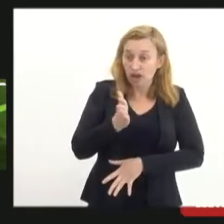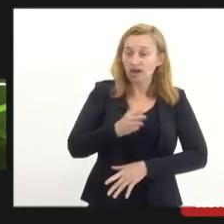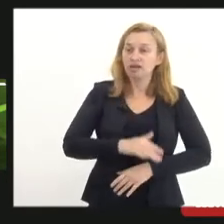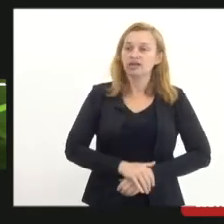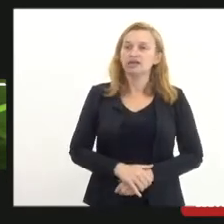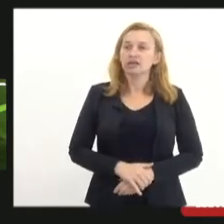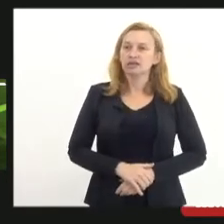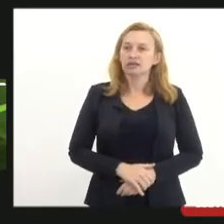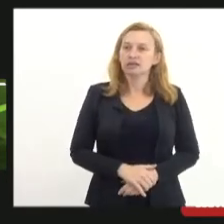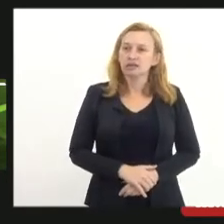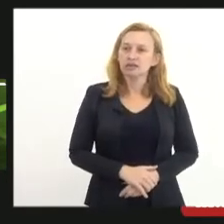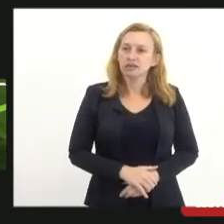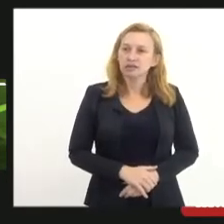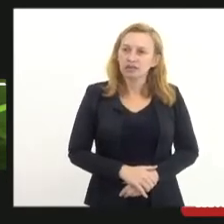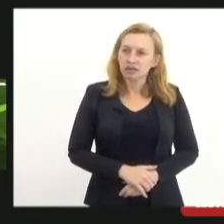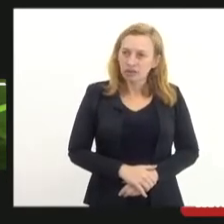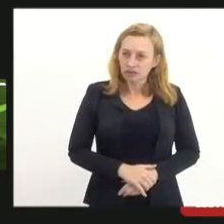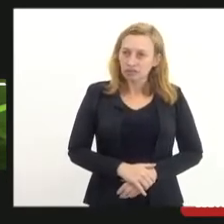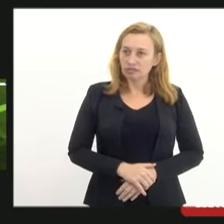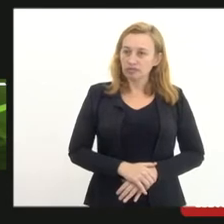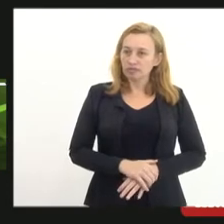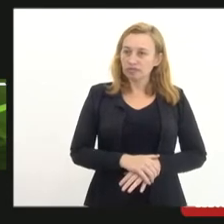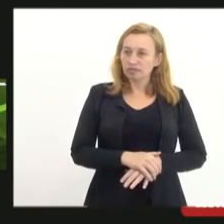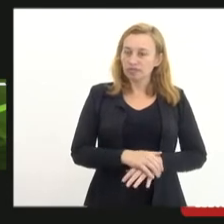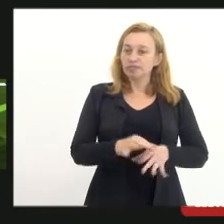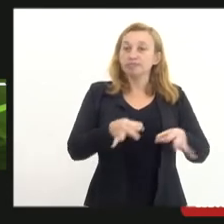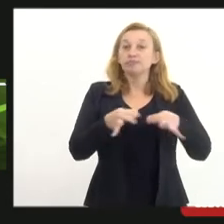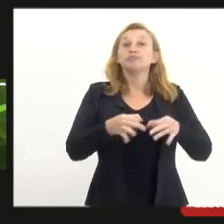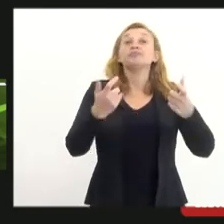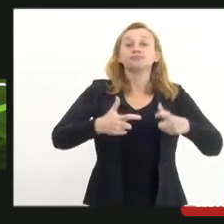eles serão executados aonde?